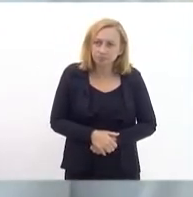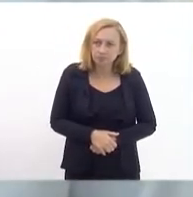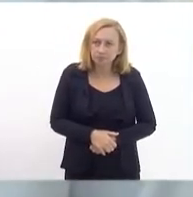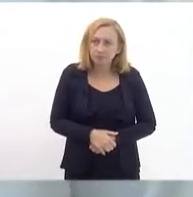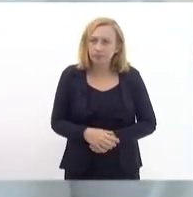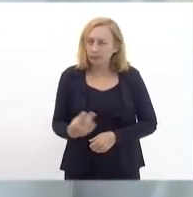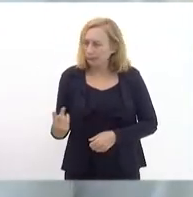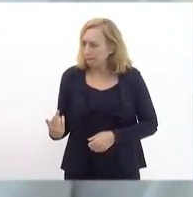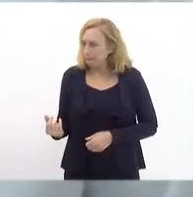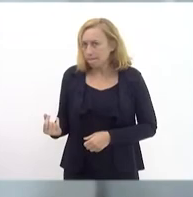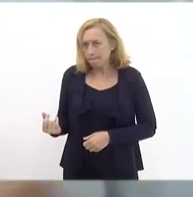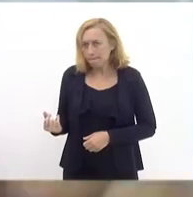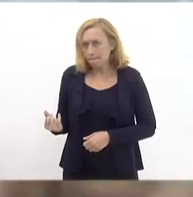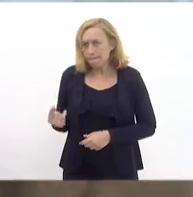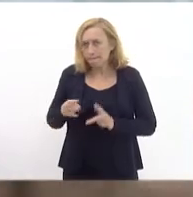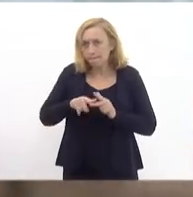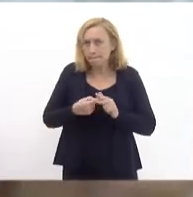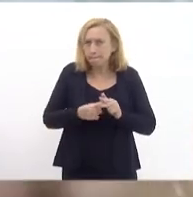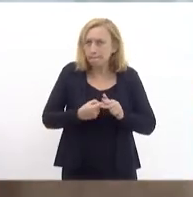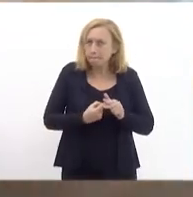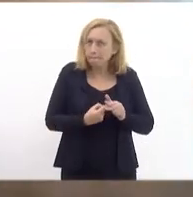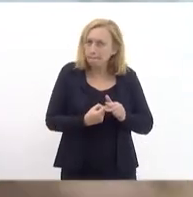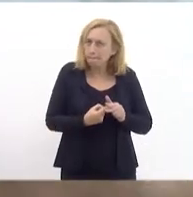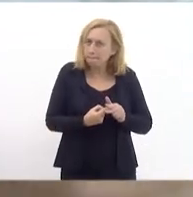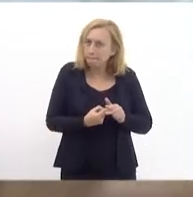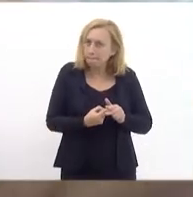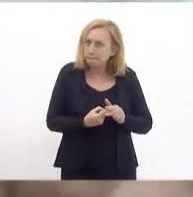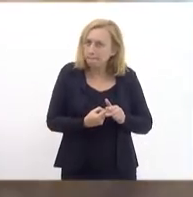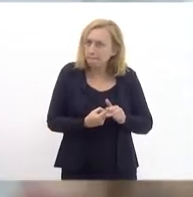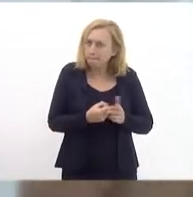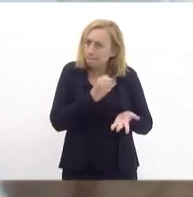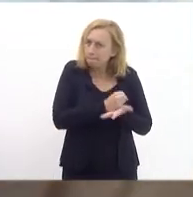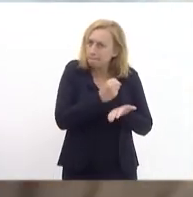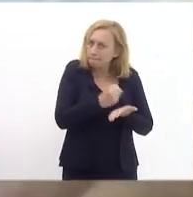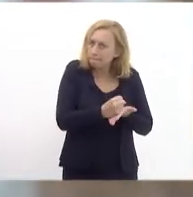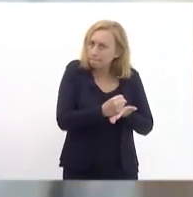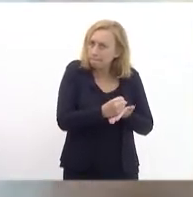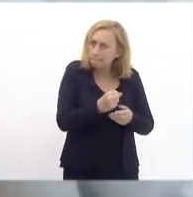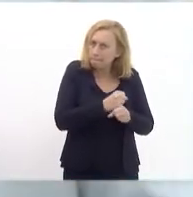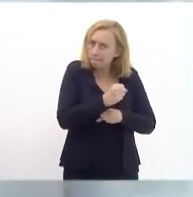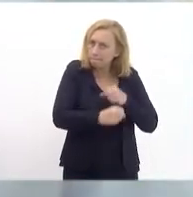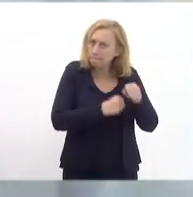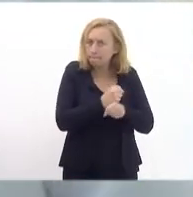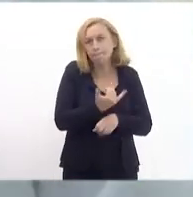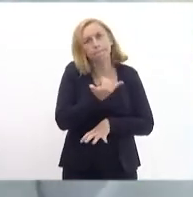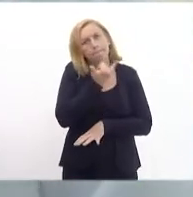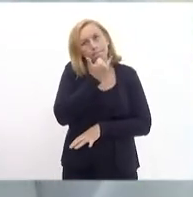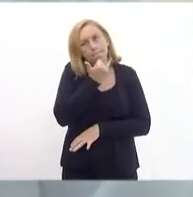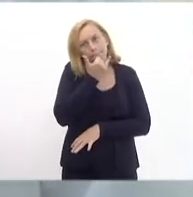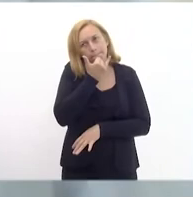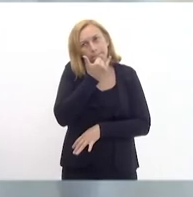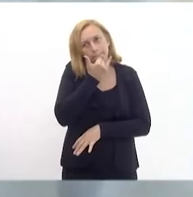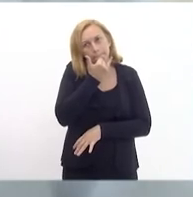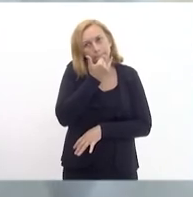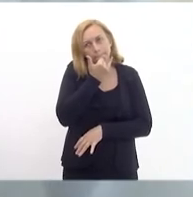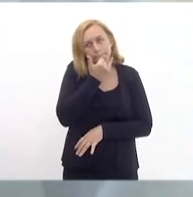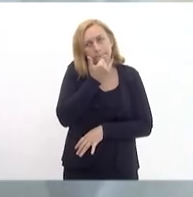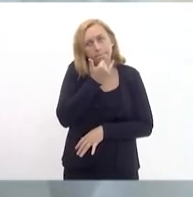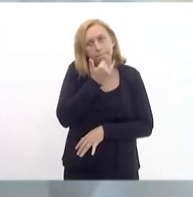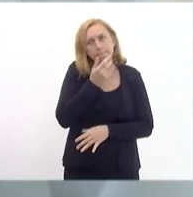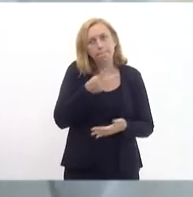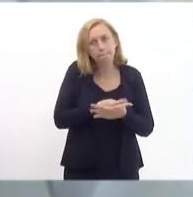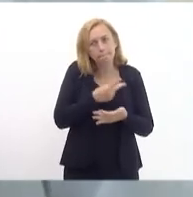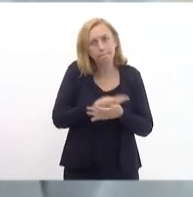valor corrigido, aí está consignado contratualmente. Desculpe. Eu acho que